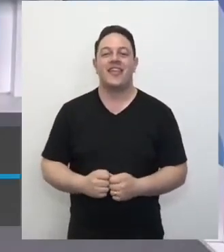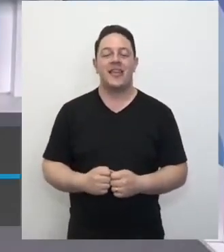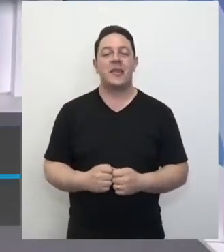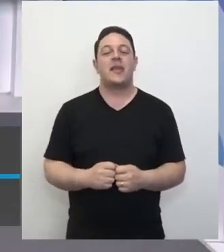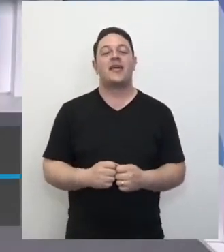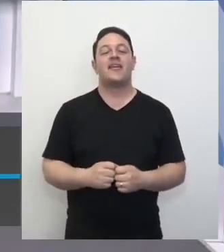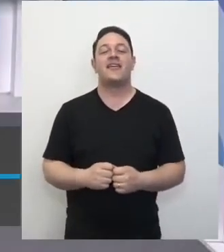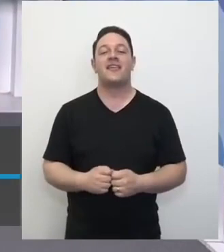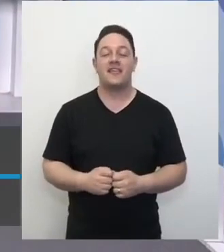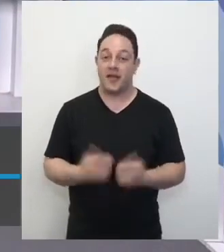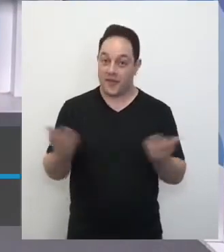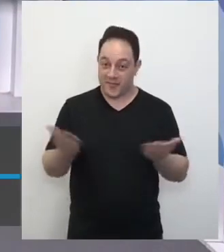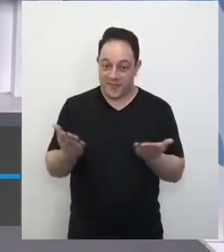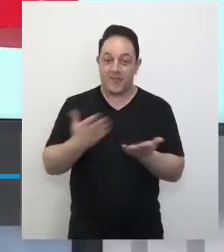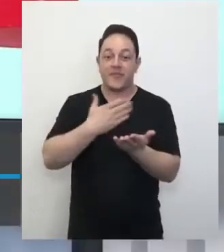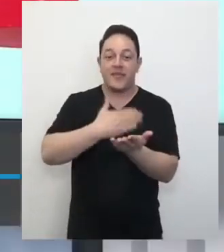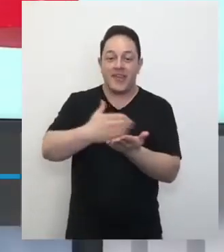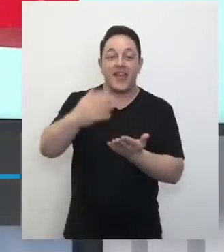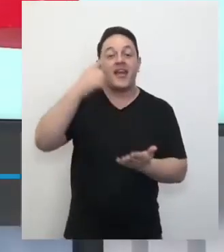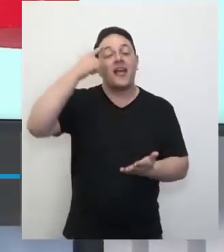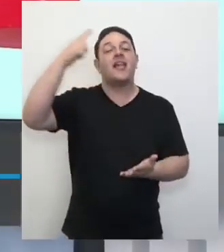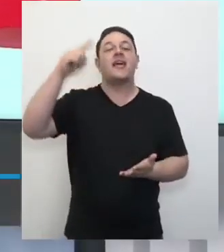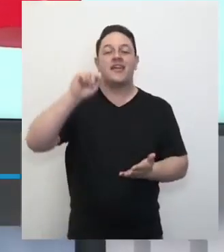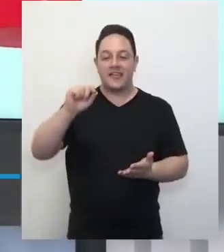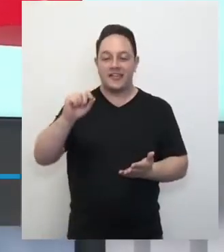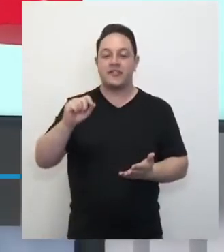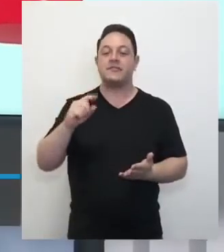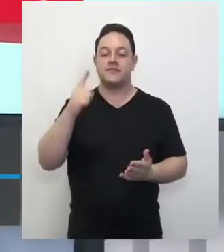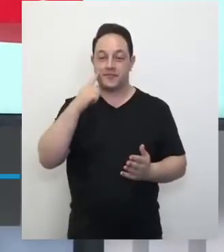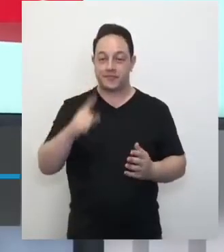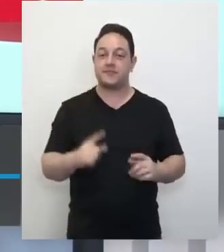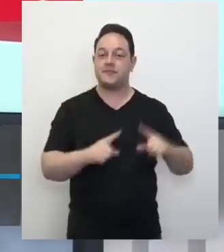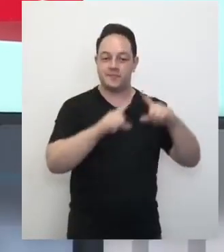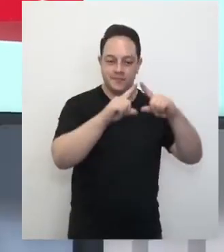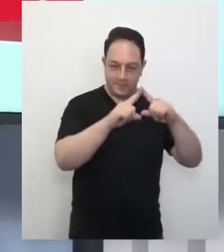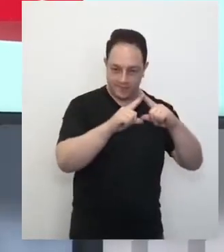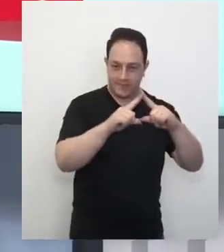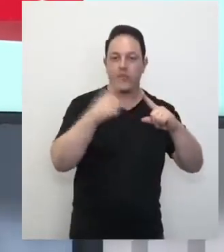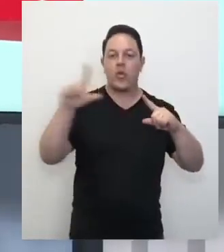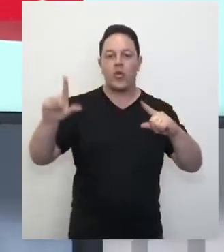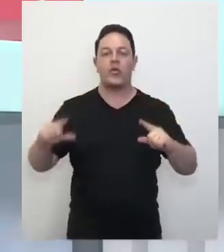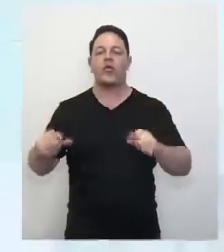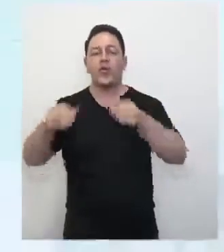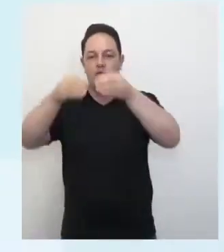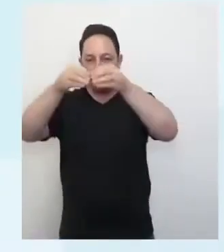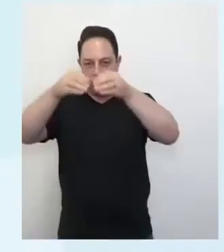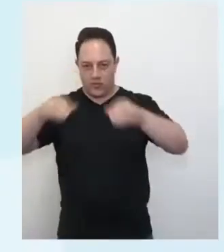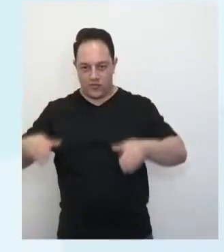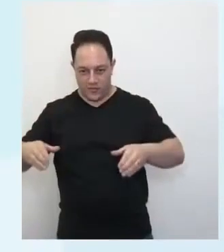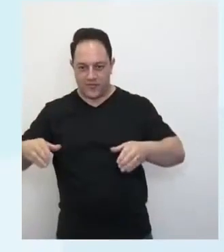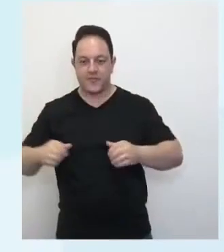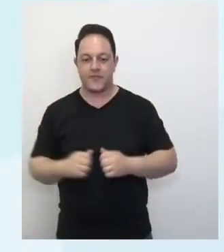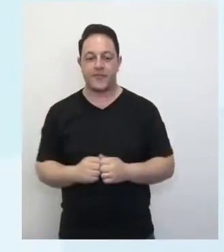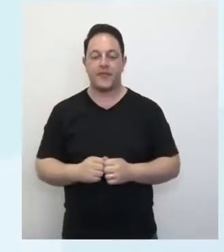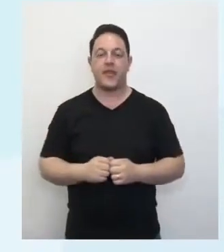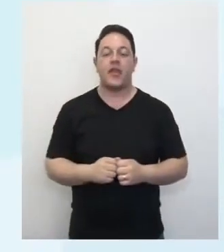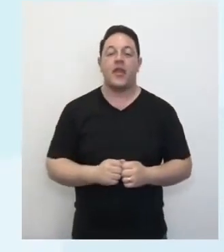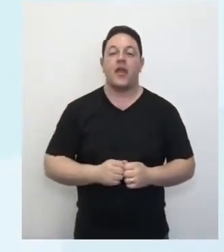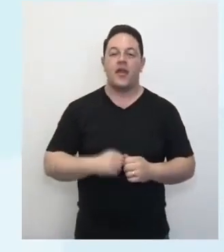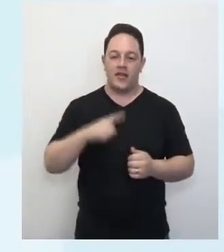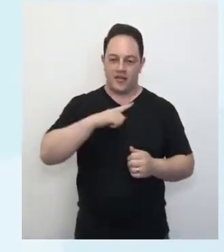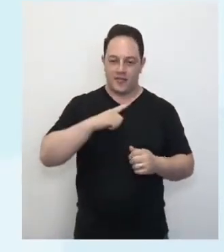vamos então começar Relembrando pirâmides e cones muito bem quando nós falamos em